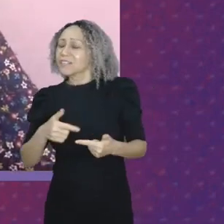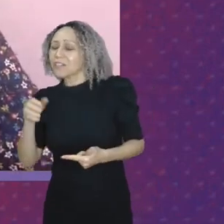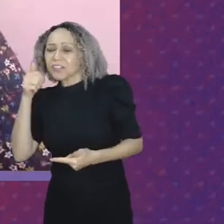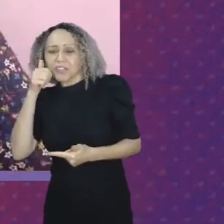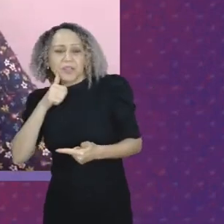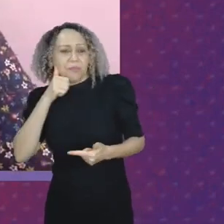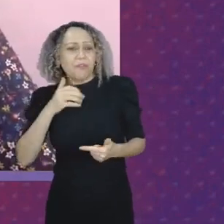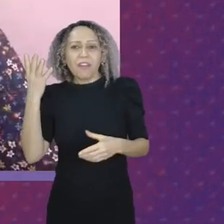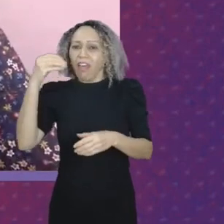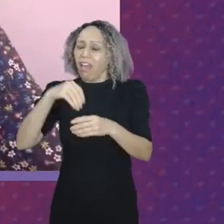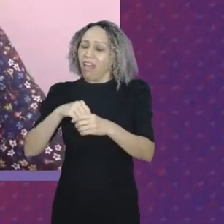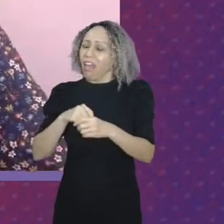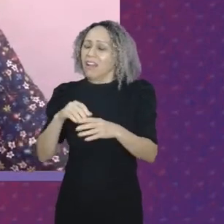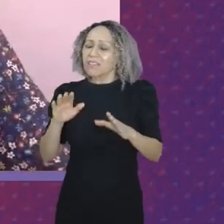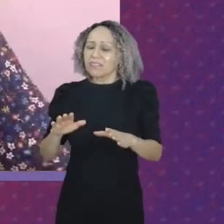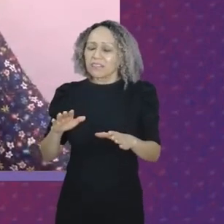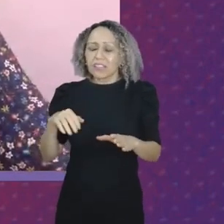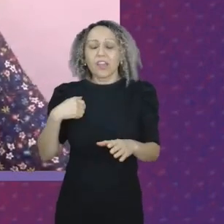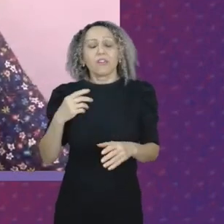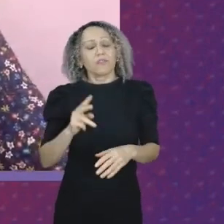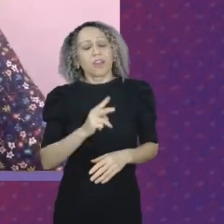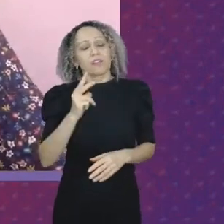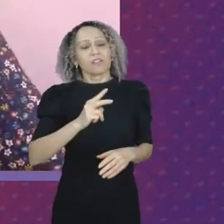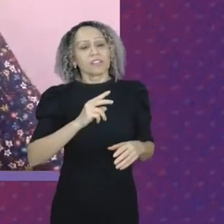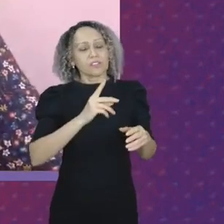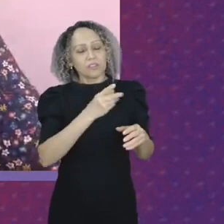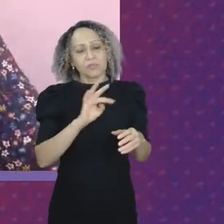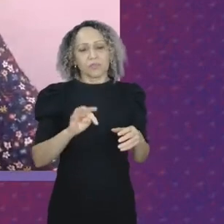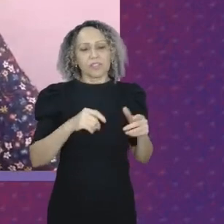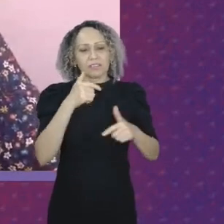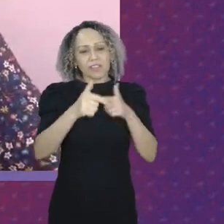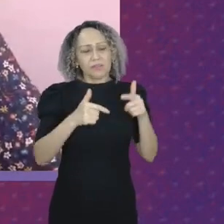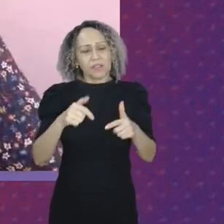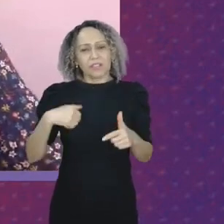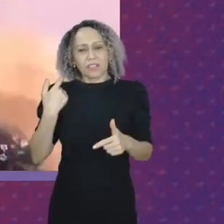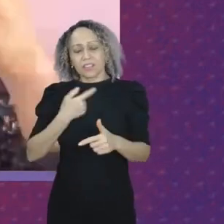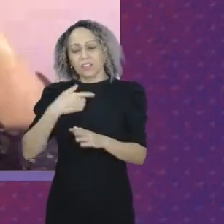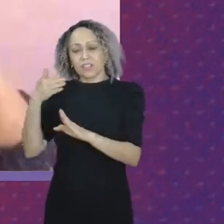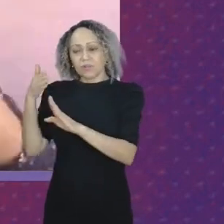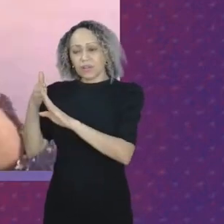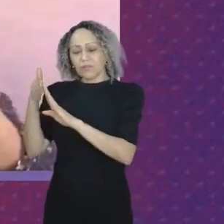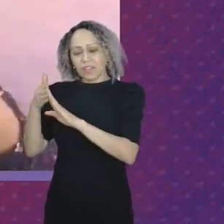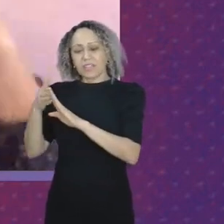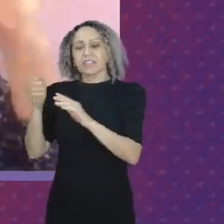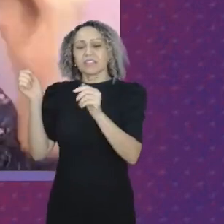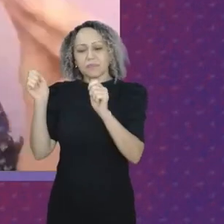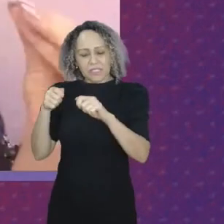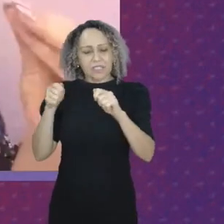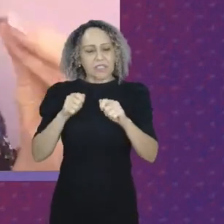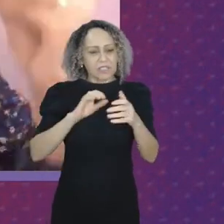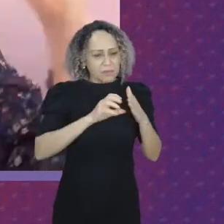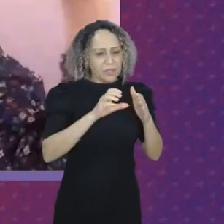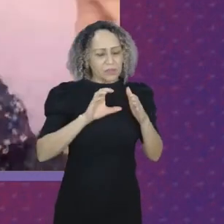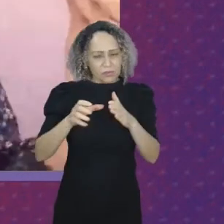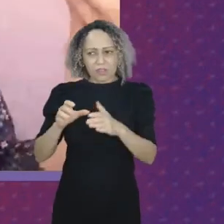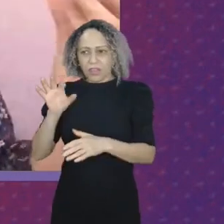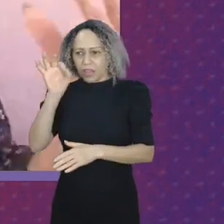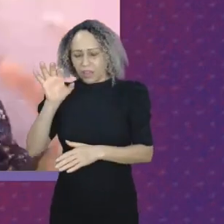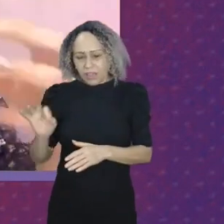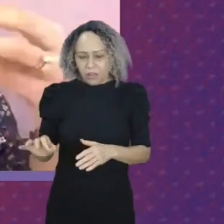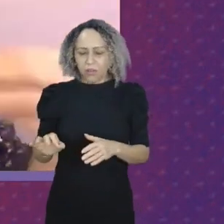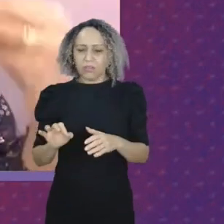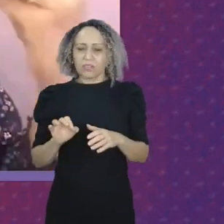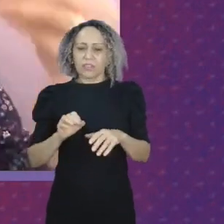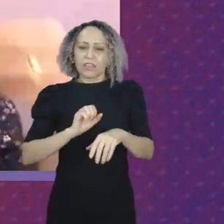Partido dos Trabalhadores tem feito, porque nós somos referência e deveríamos ser para todos os partidos. As cotas geracionais e as cotas de gênero, as cotas